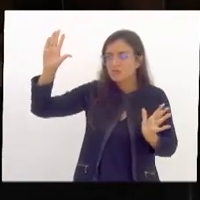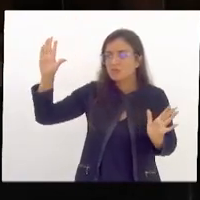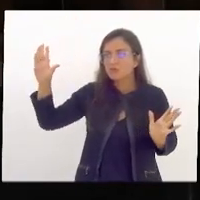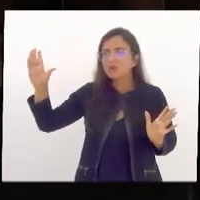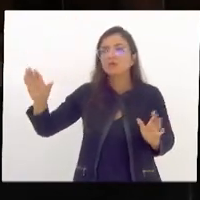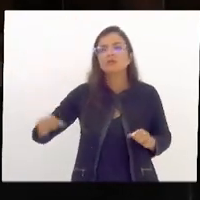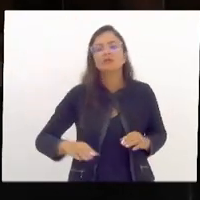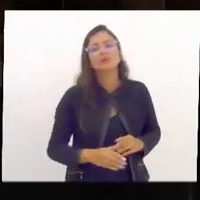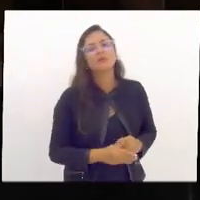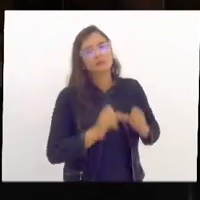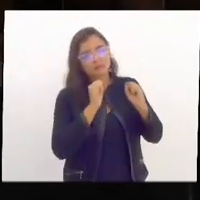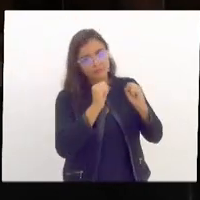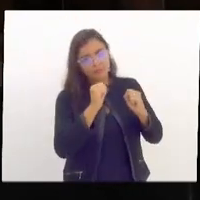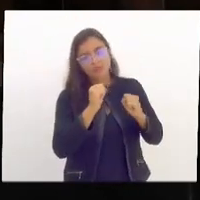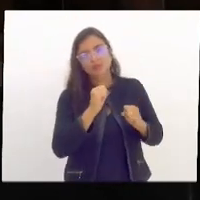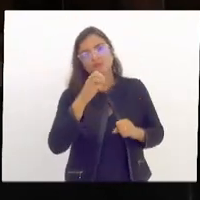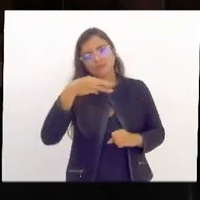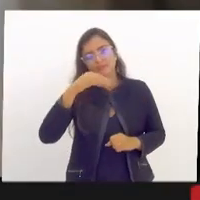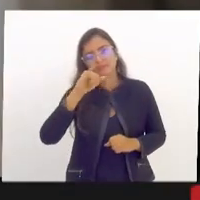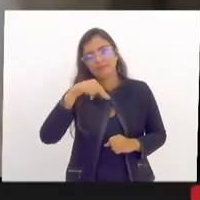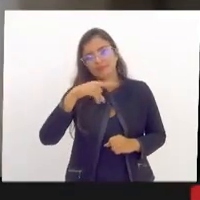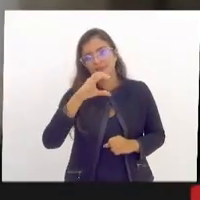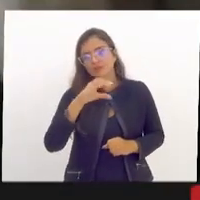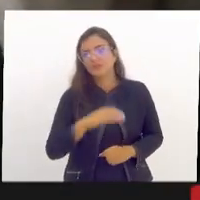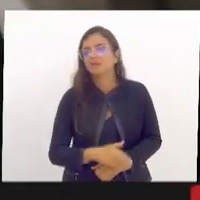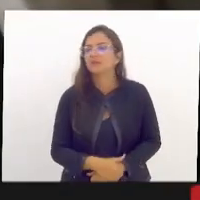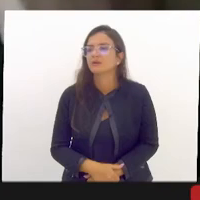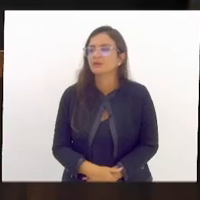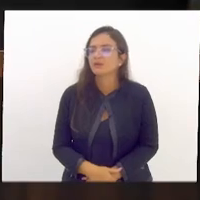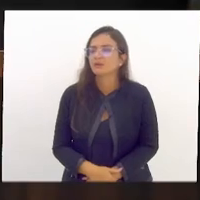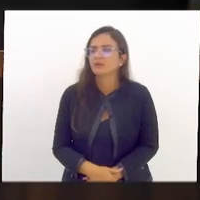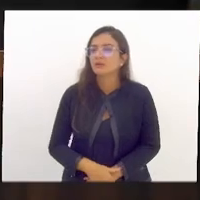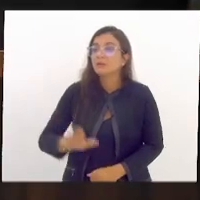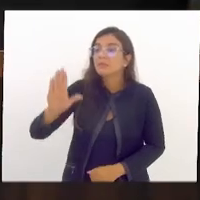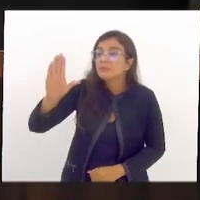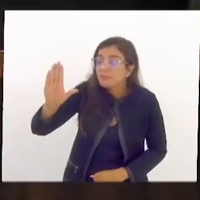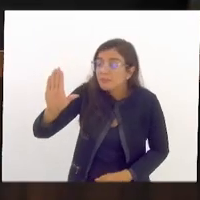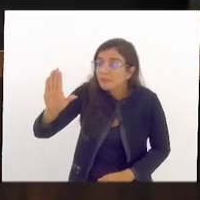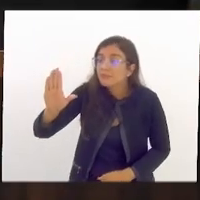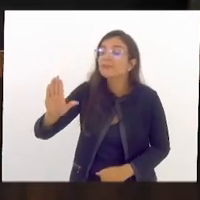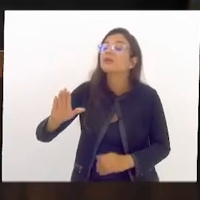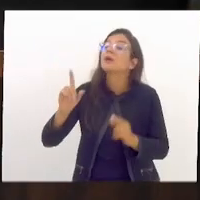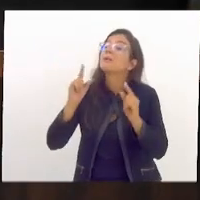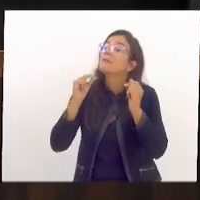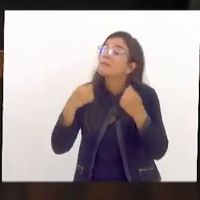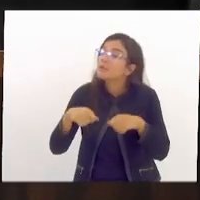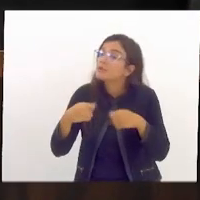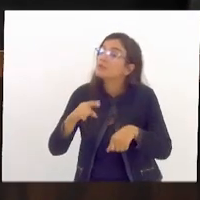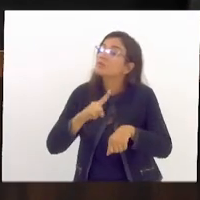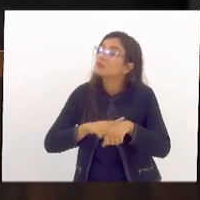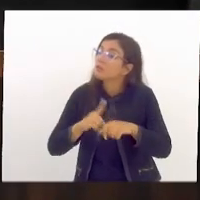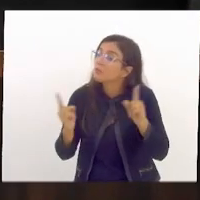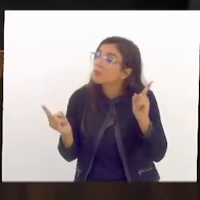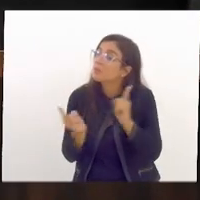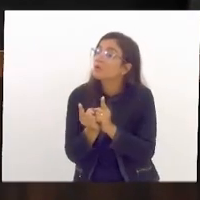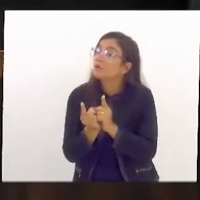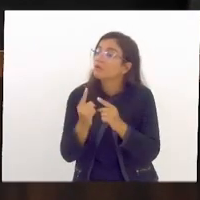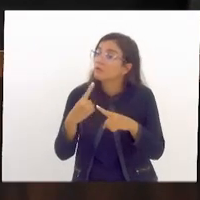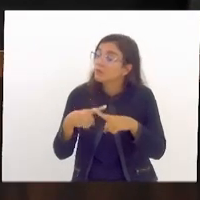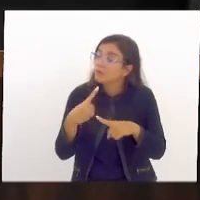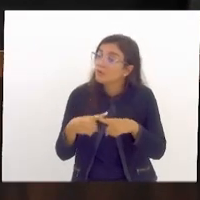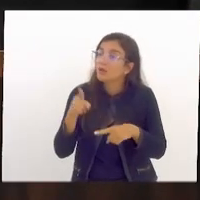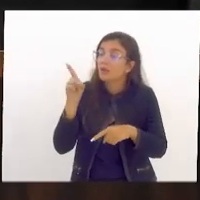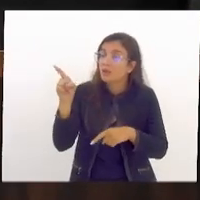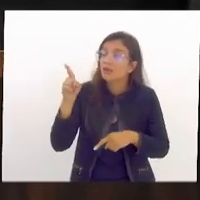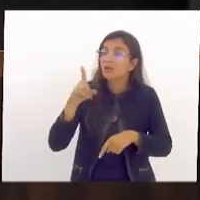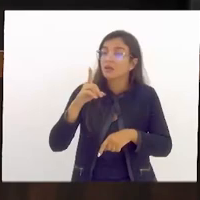não, deputado Carlos Mink. Deputado Carlos Mink, só pediria que fosse breve, porque o tempo da nova deputada,